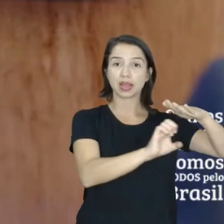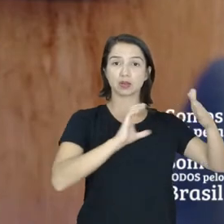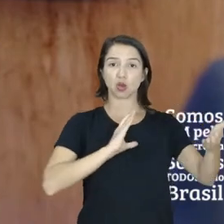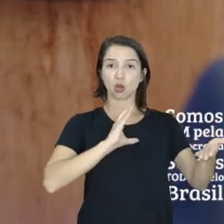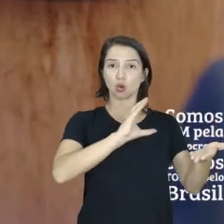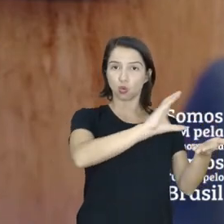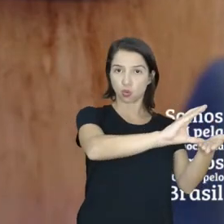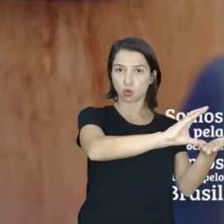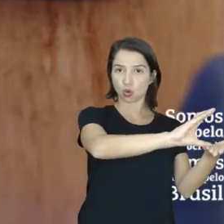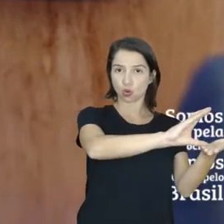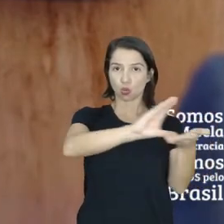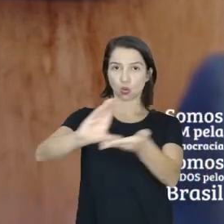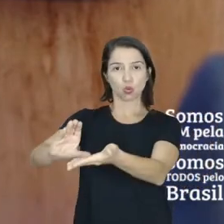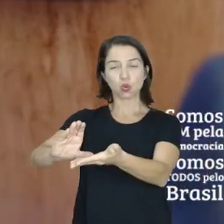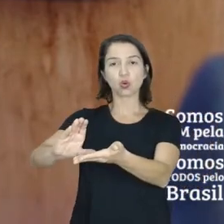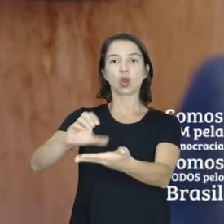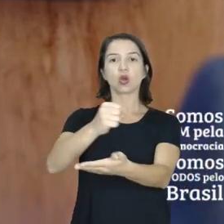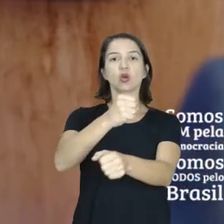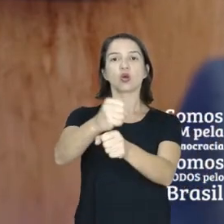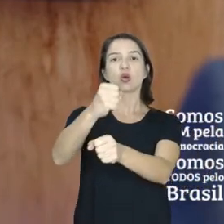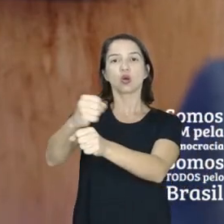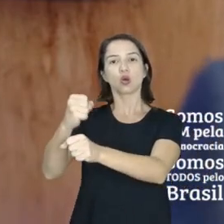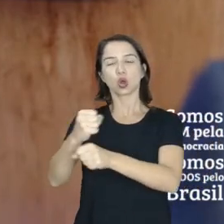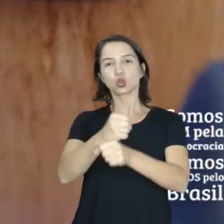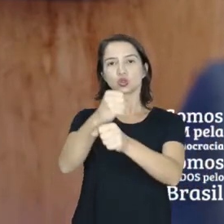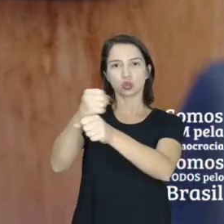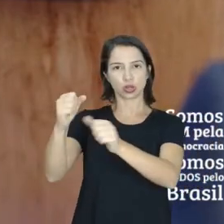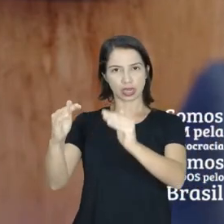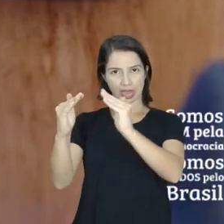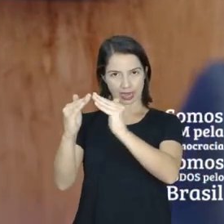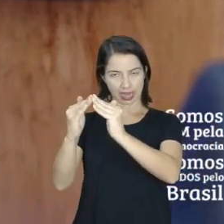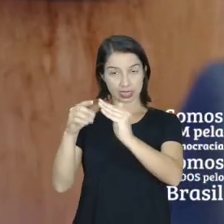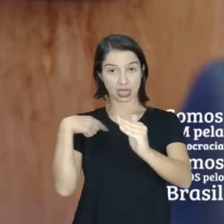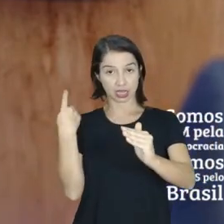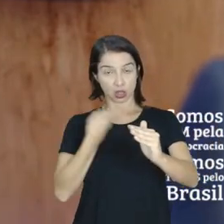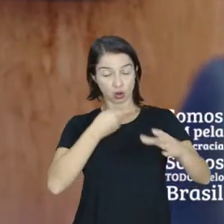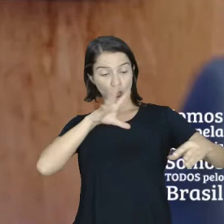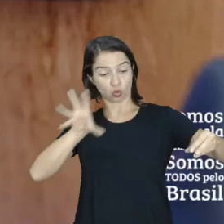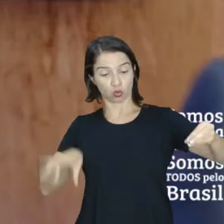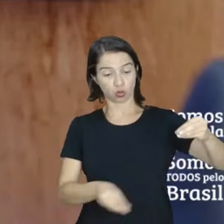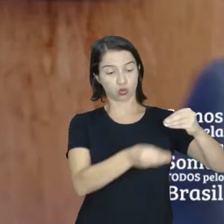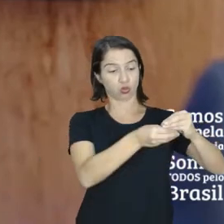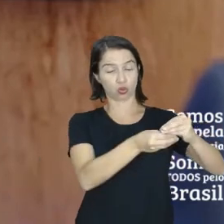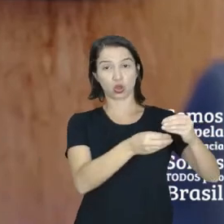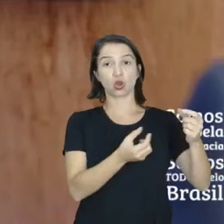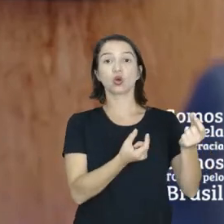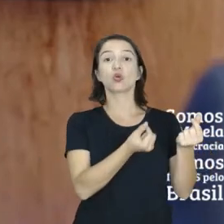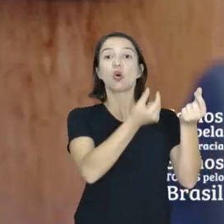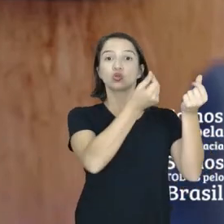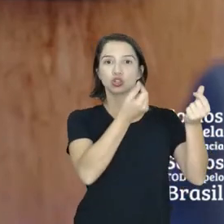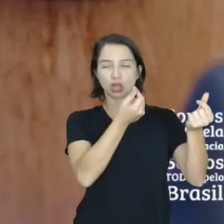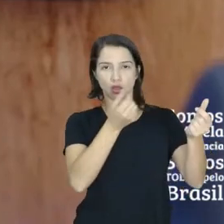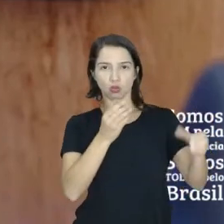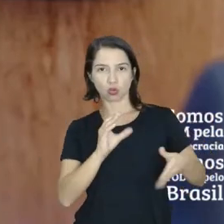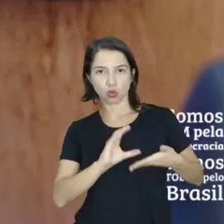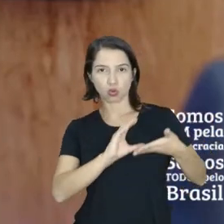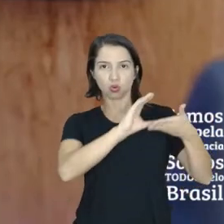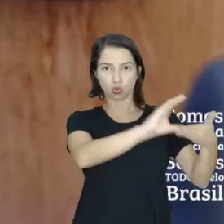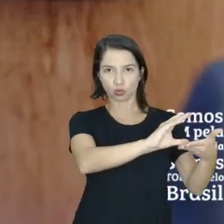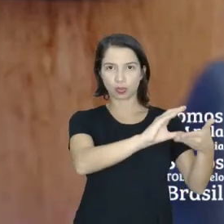uma parceria, a gente complementava o Minha Casa Minha Vida. Com a ideia do presidente Lula, eu vou apoiar muito,